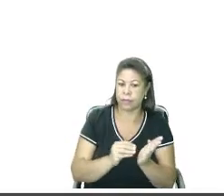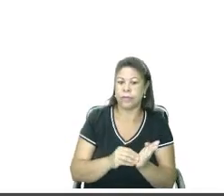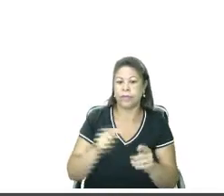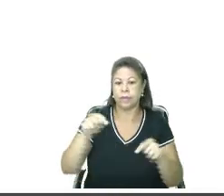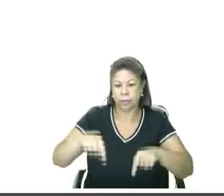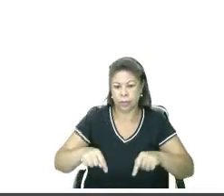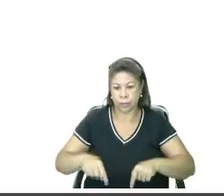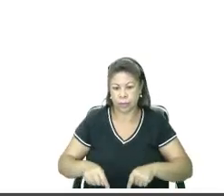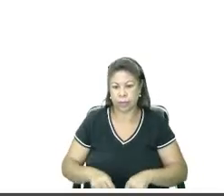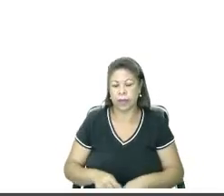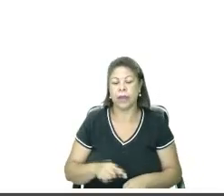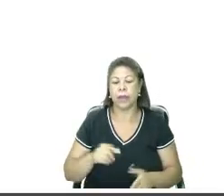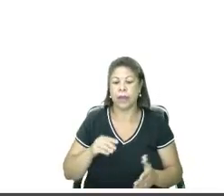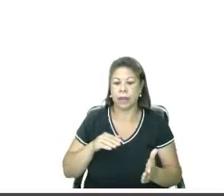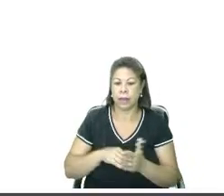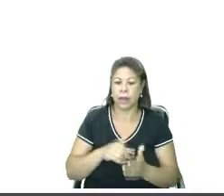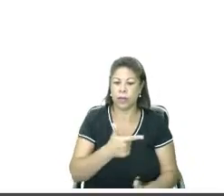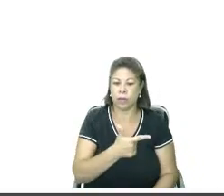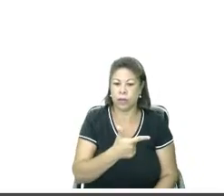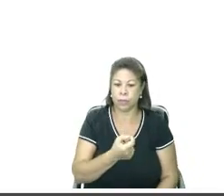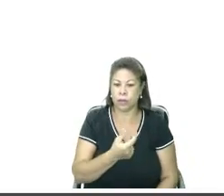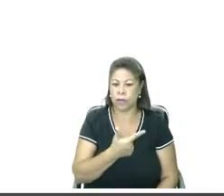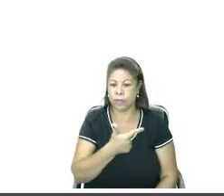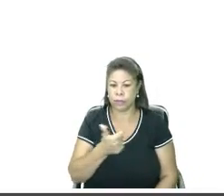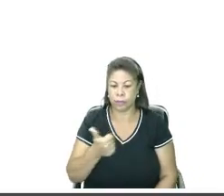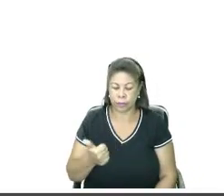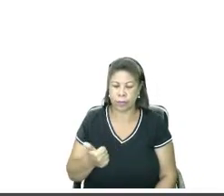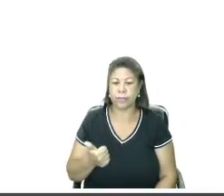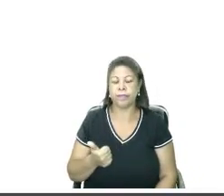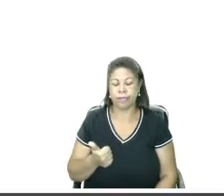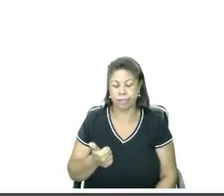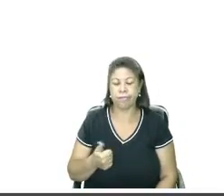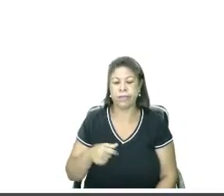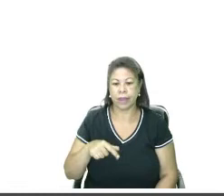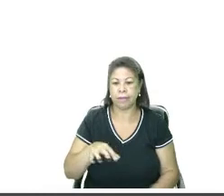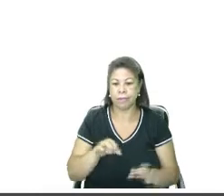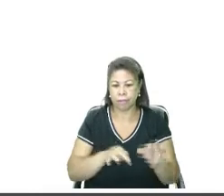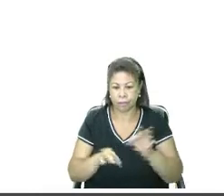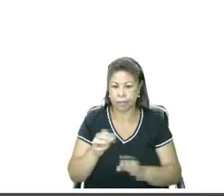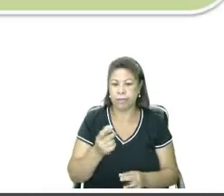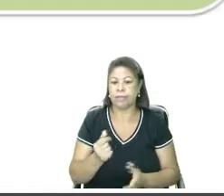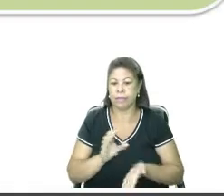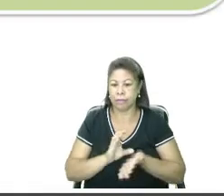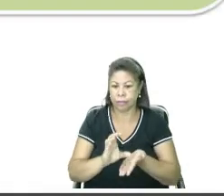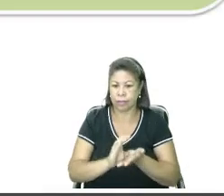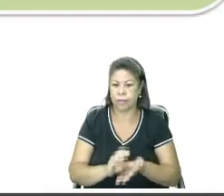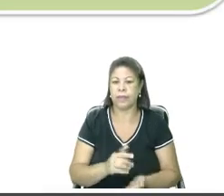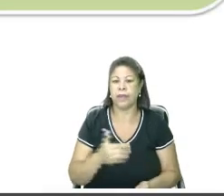até 2021, o atual plano, né, que a gente tratava até 31 de dezembro.